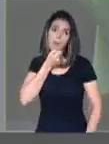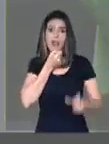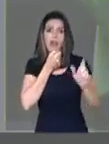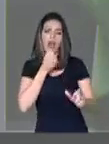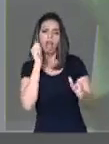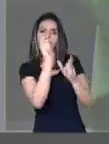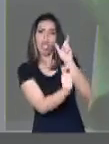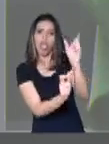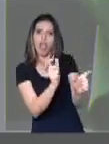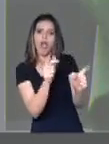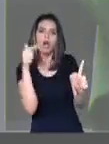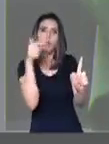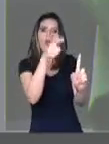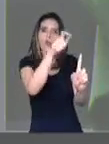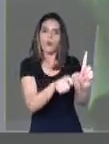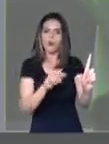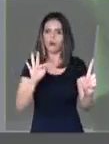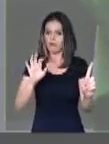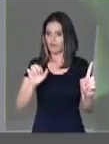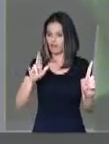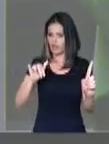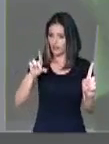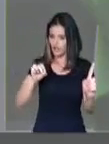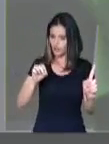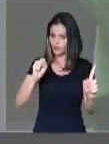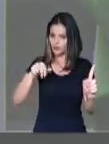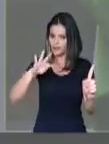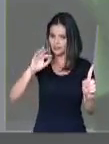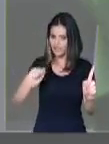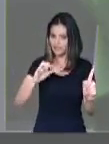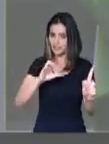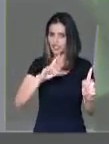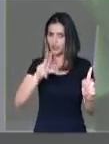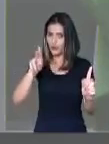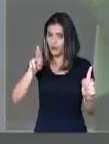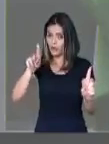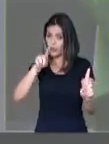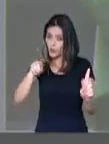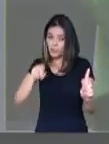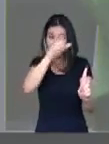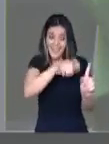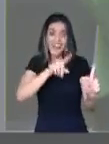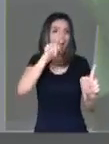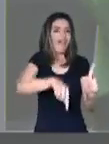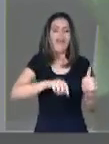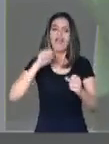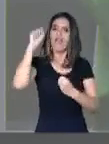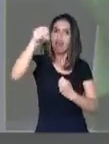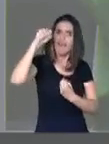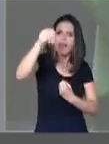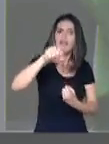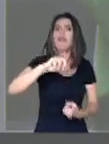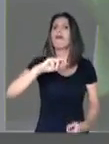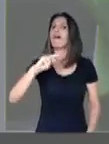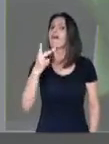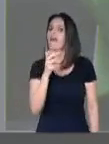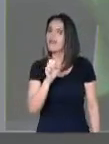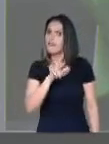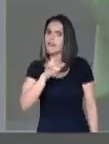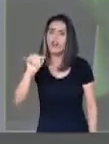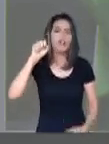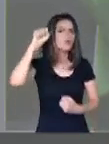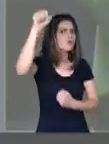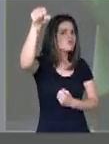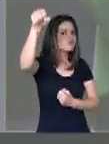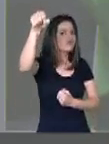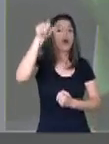o Fernando Santa Cruz, sobre um herói que, com tantos outros, durante 21 anos resistiu à ditadura